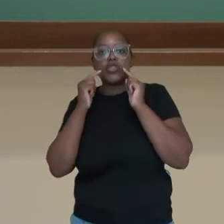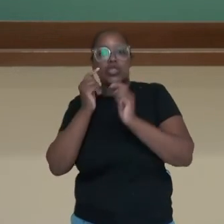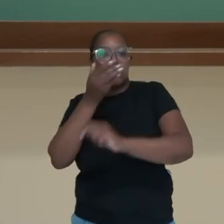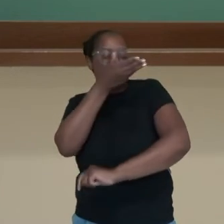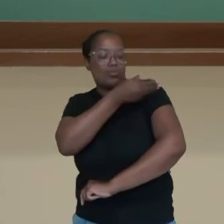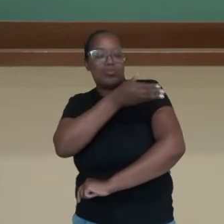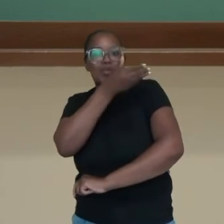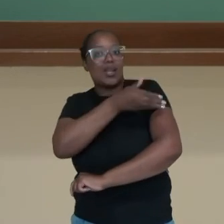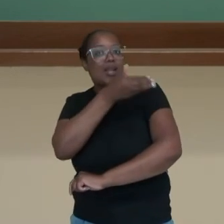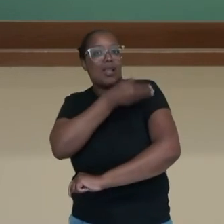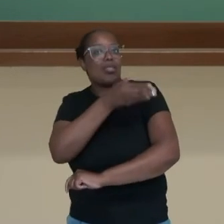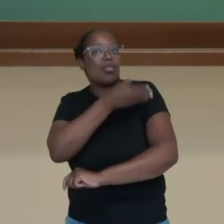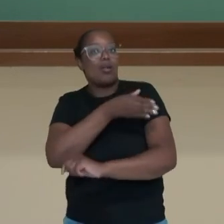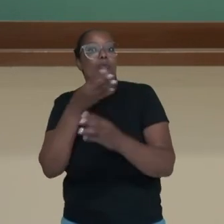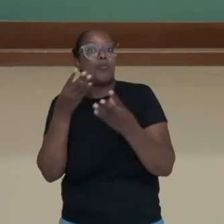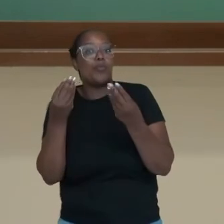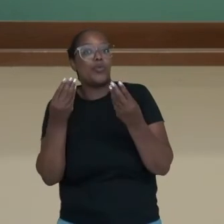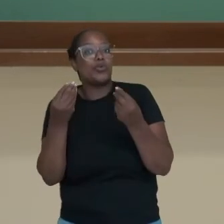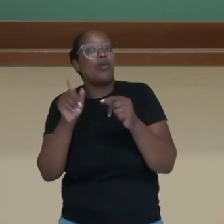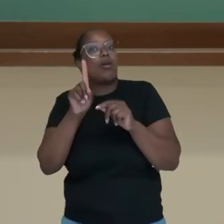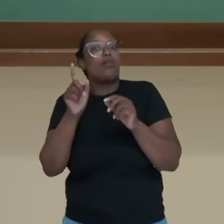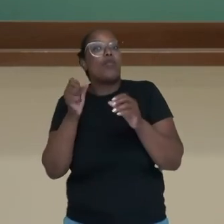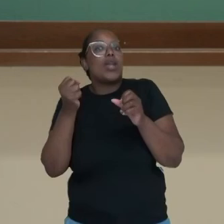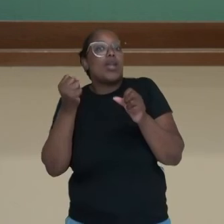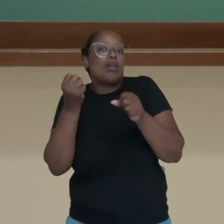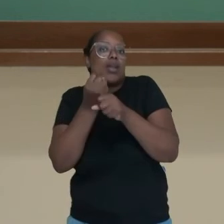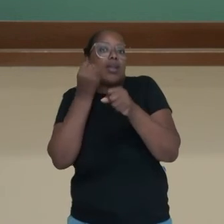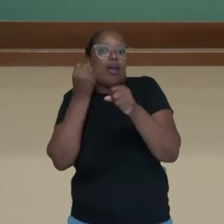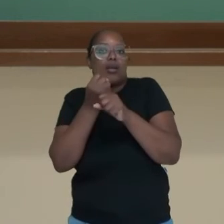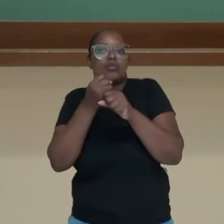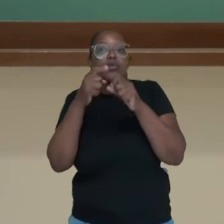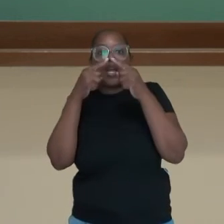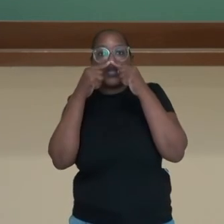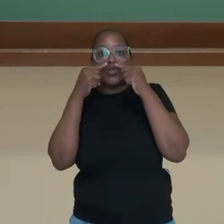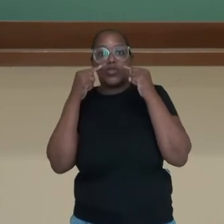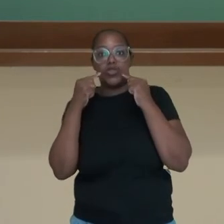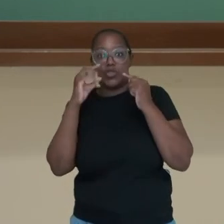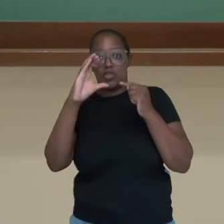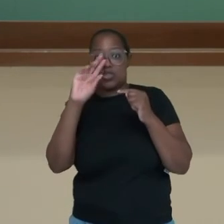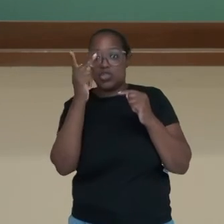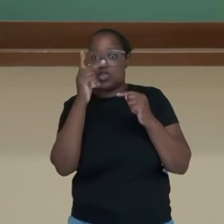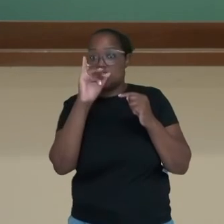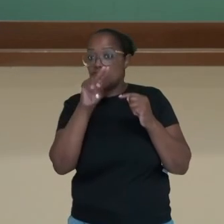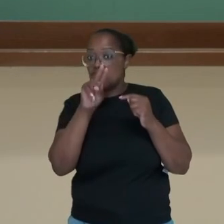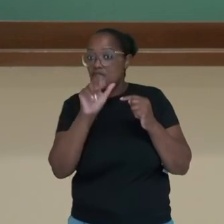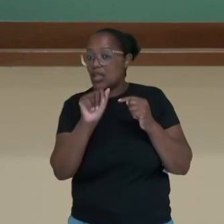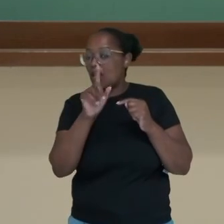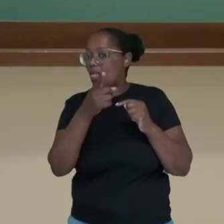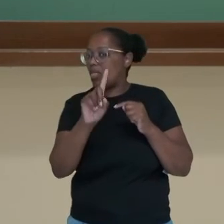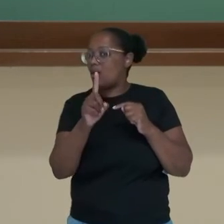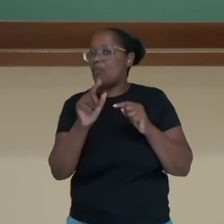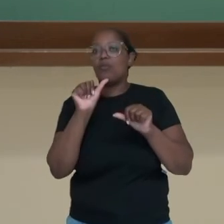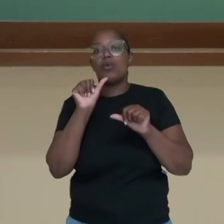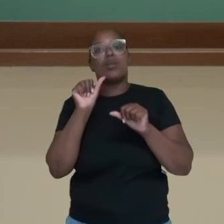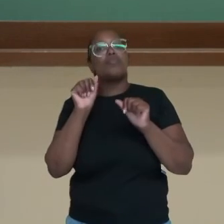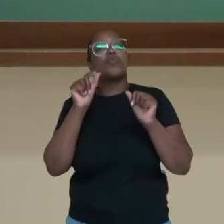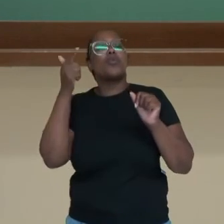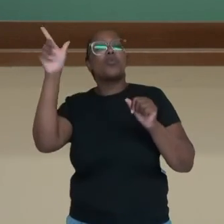naquele país, ele não foi criado na China, ele foi criado na Inglaterra,